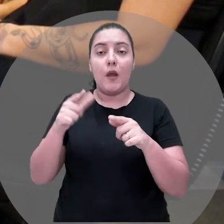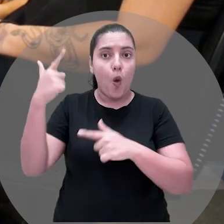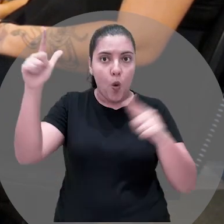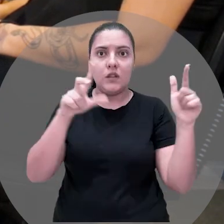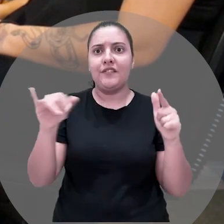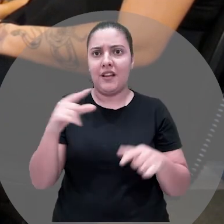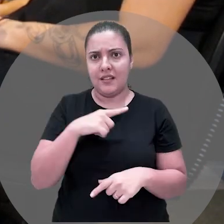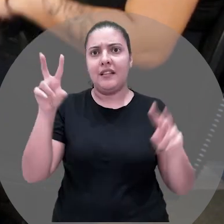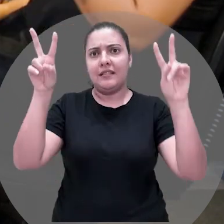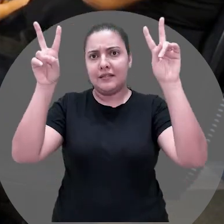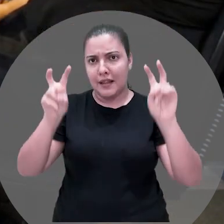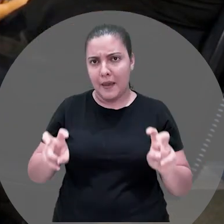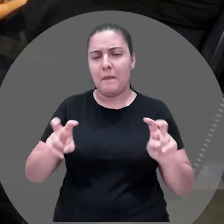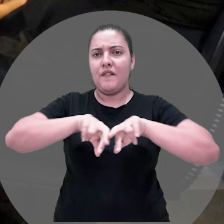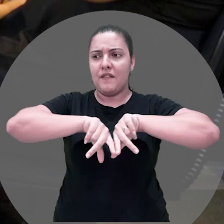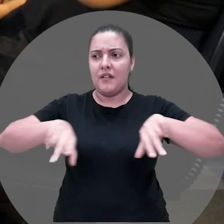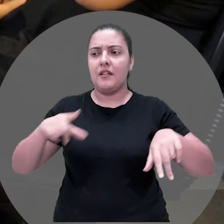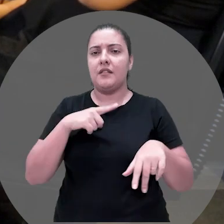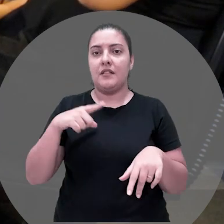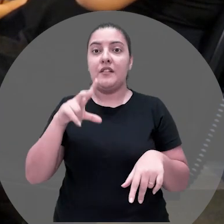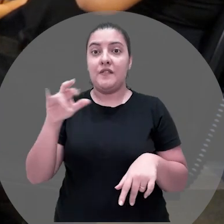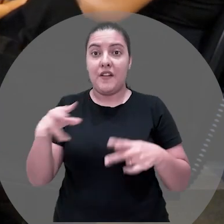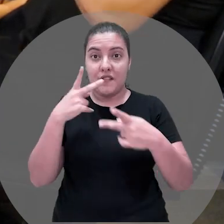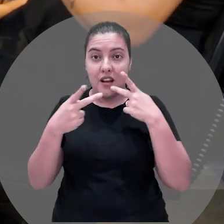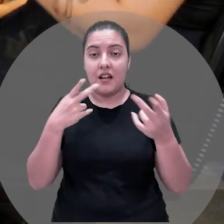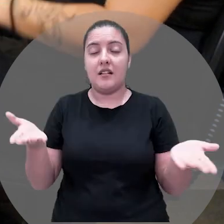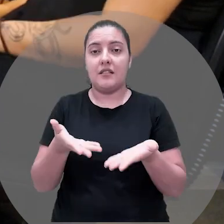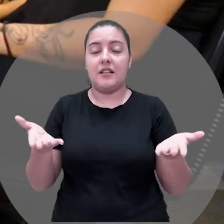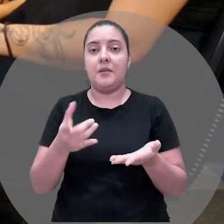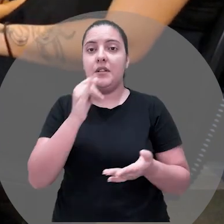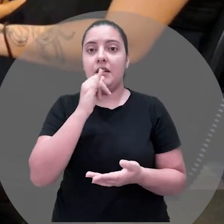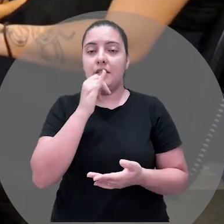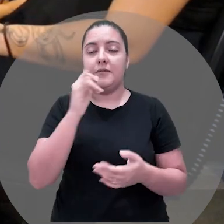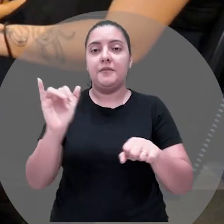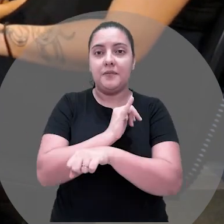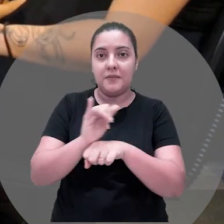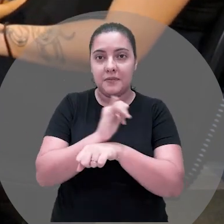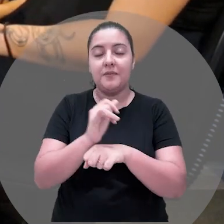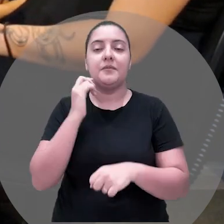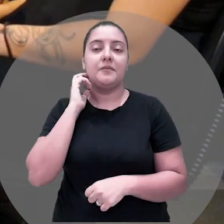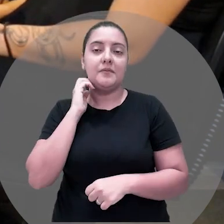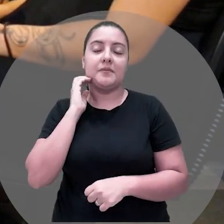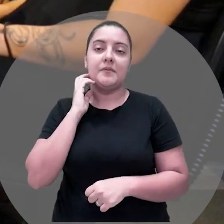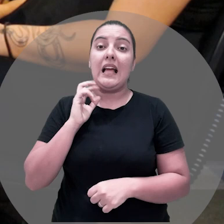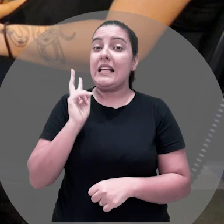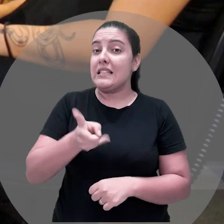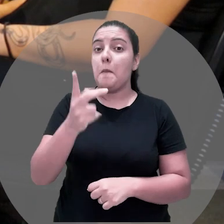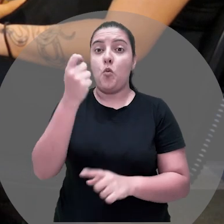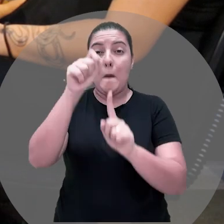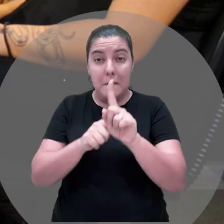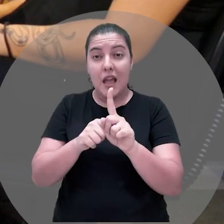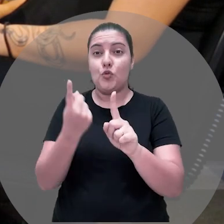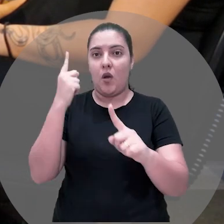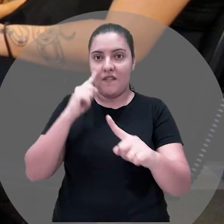tem outras temáticas que a gente tá falando a gente vai até o final do ano com muitas sempre uma vez por mês a gente